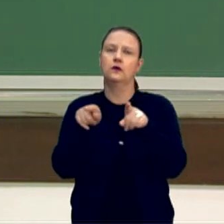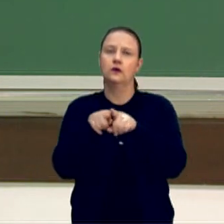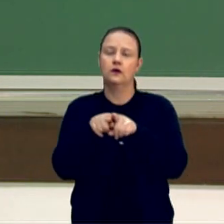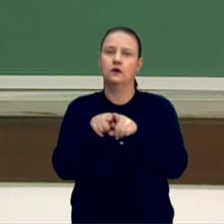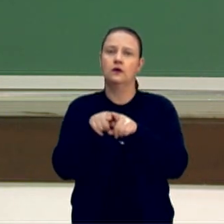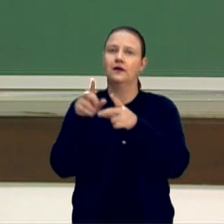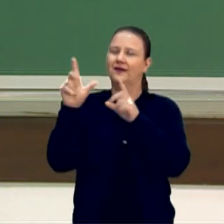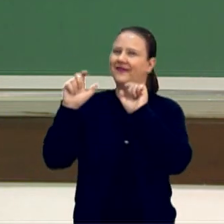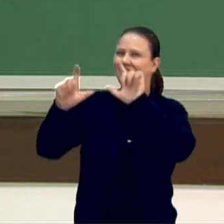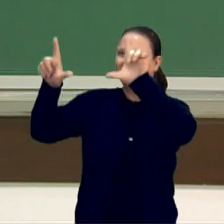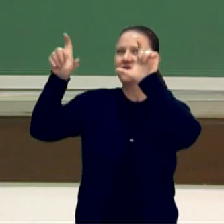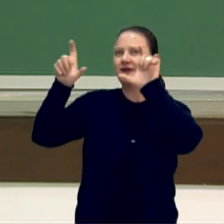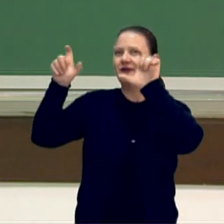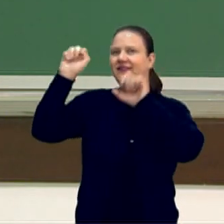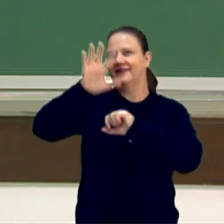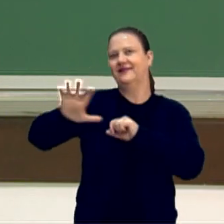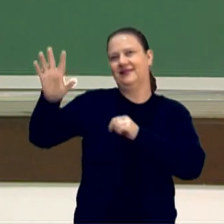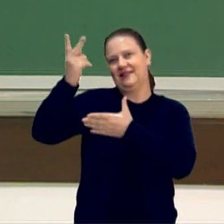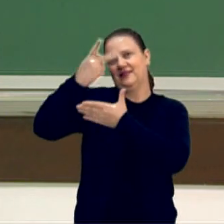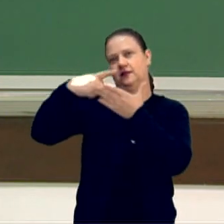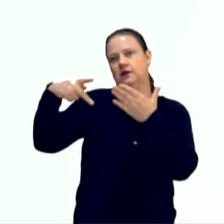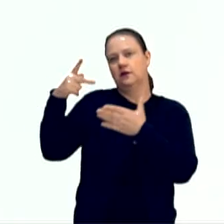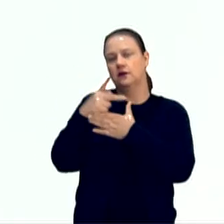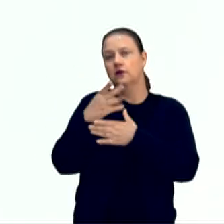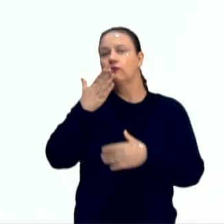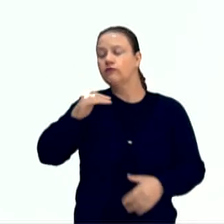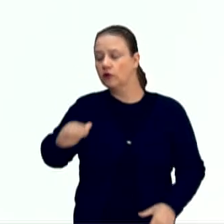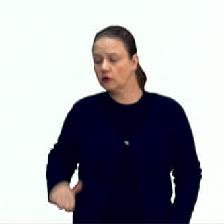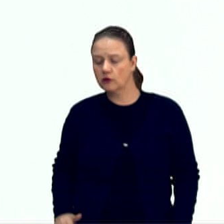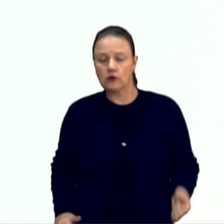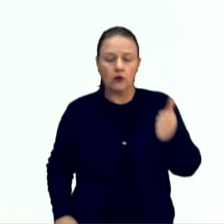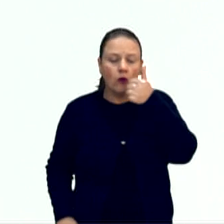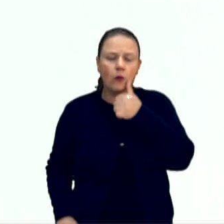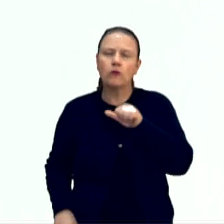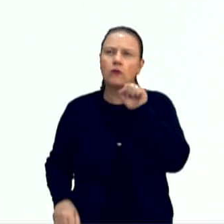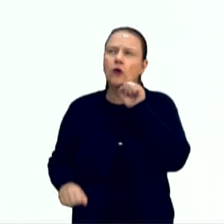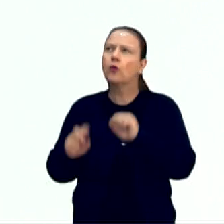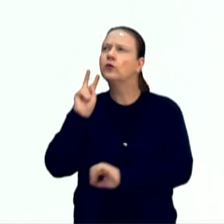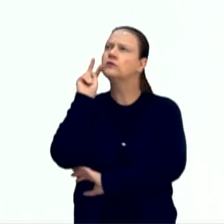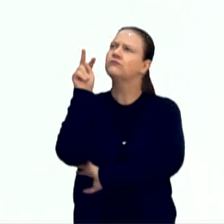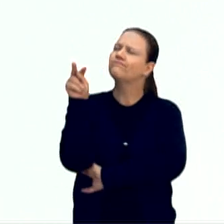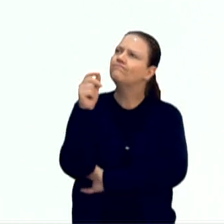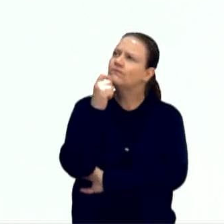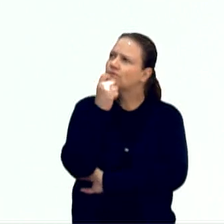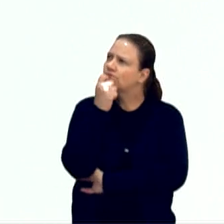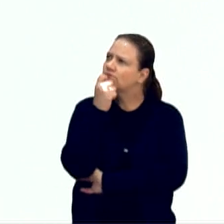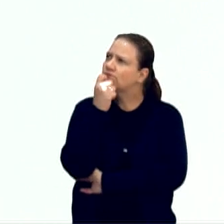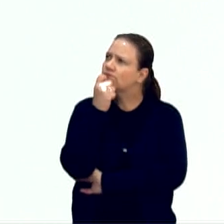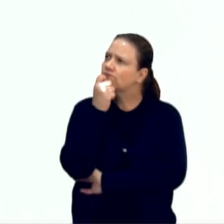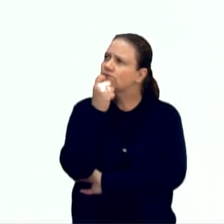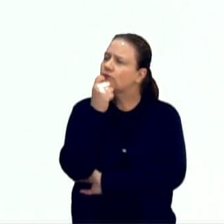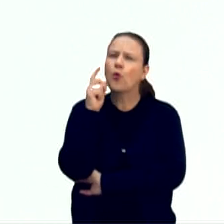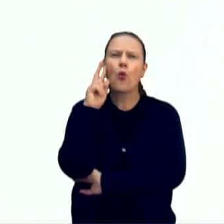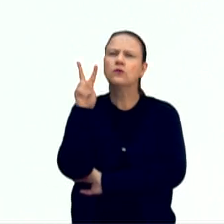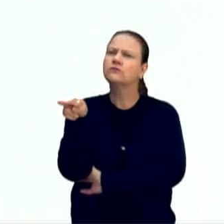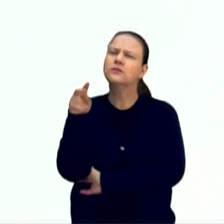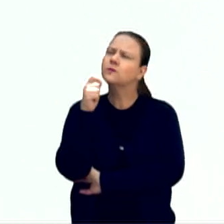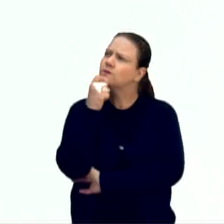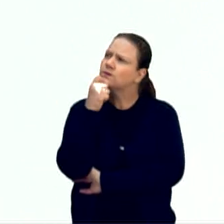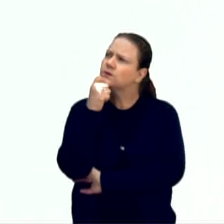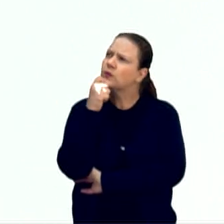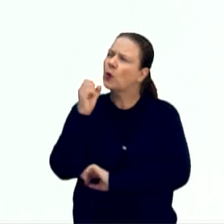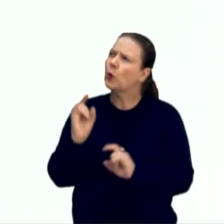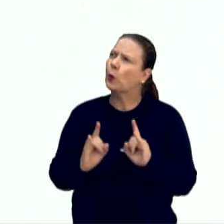essa imagem enquanto uma criança e a mãe olhando ali, né, daquela simplicidade dela olhando